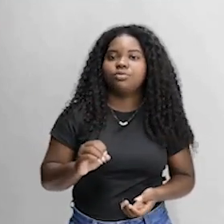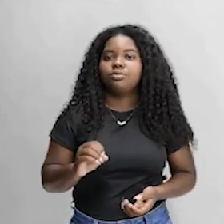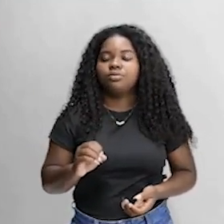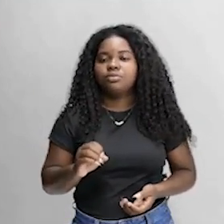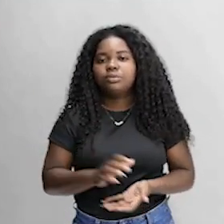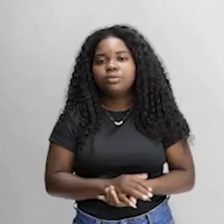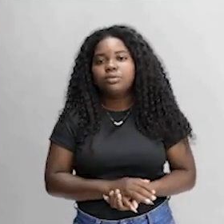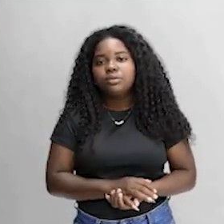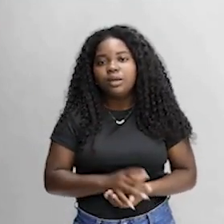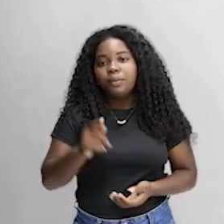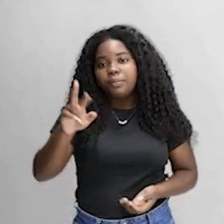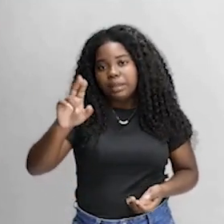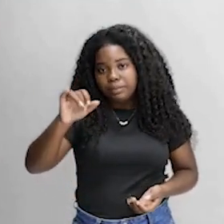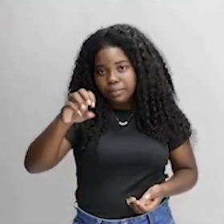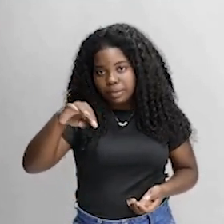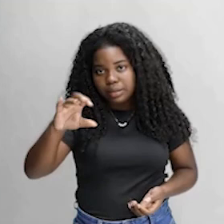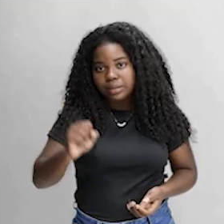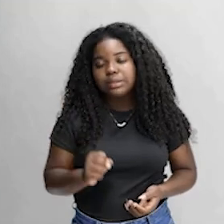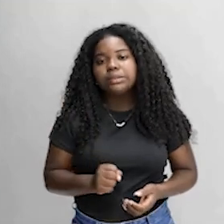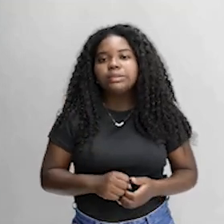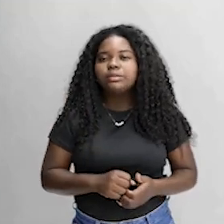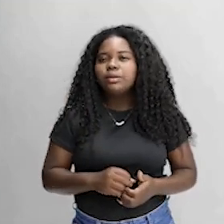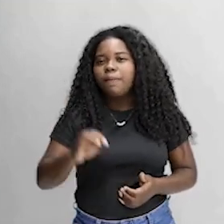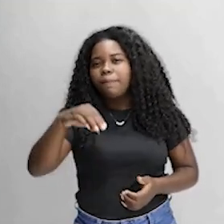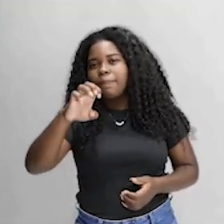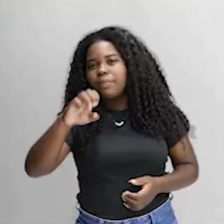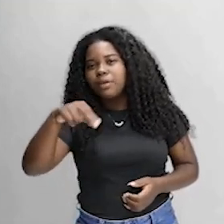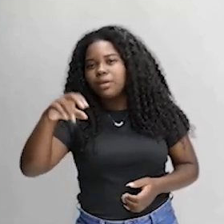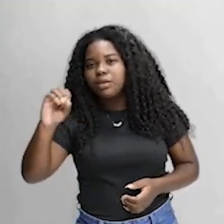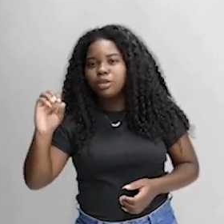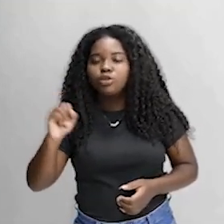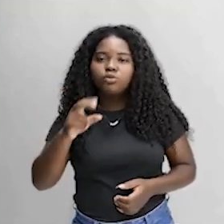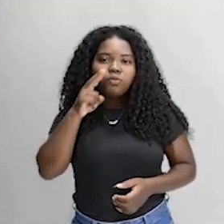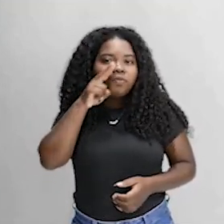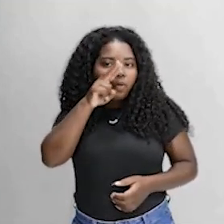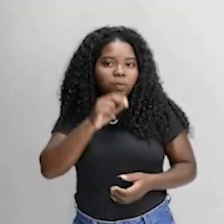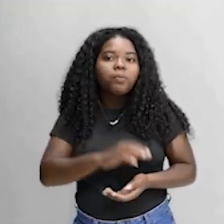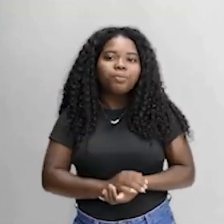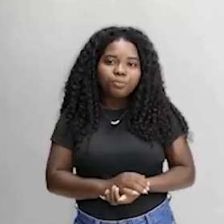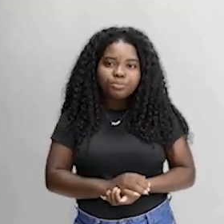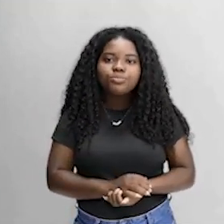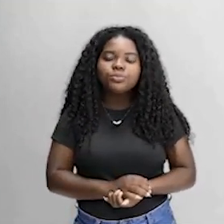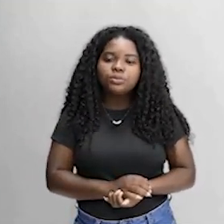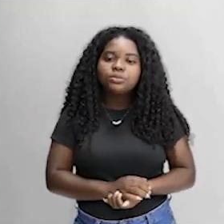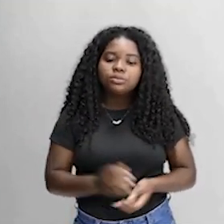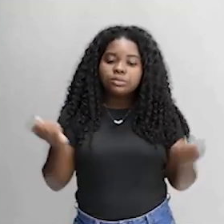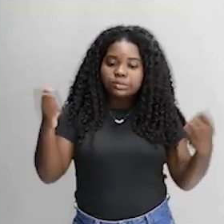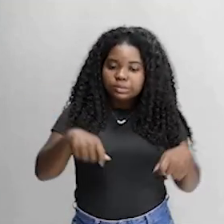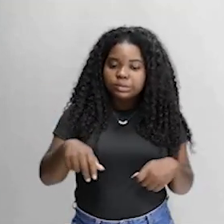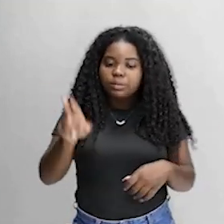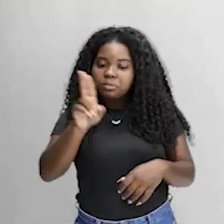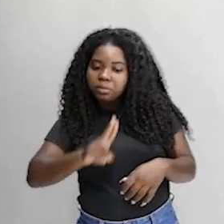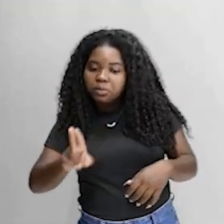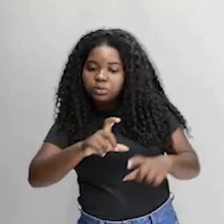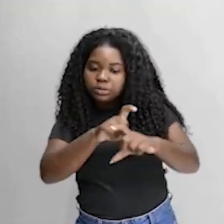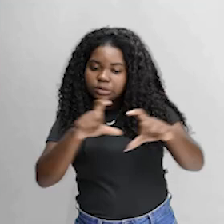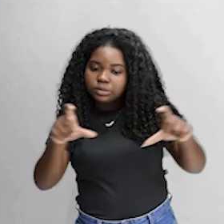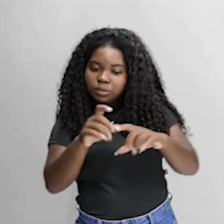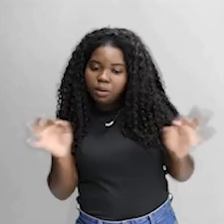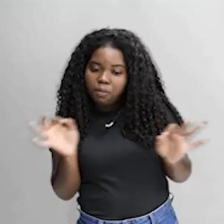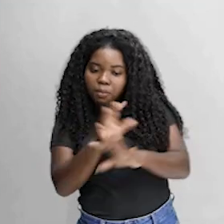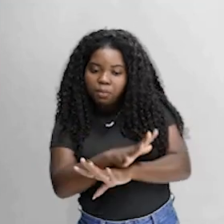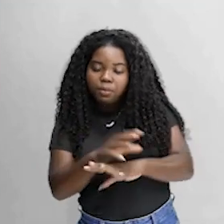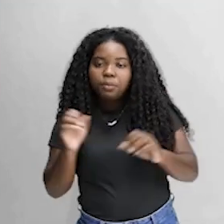premissa menos forte, para que eu possa fazer a minha proposição